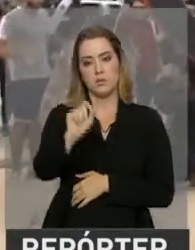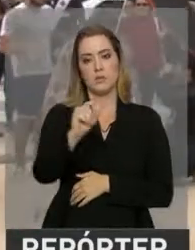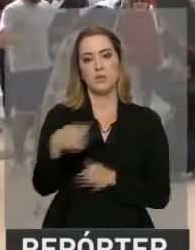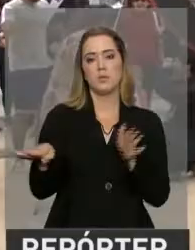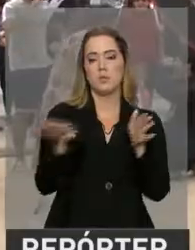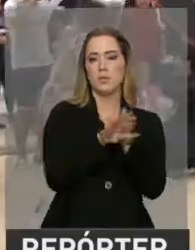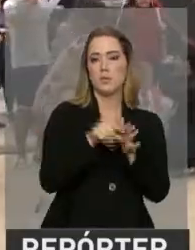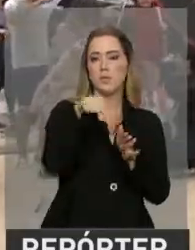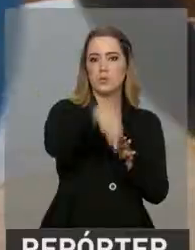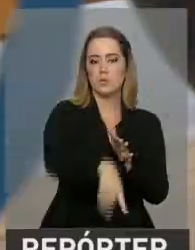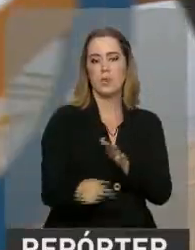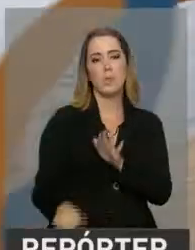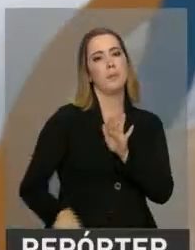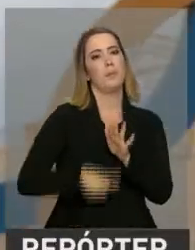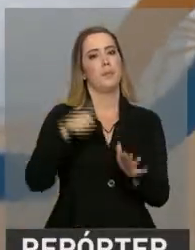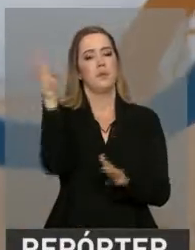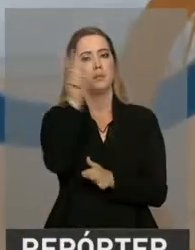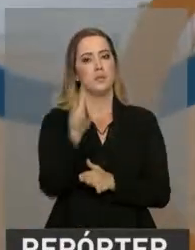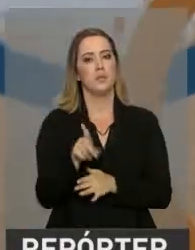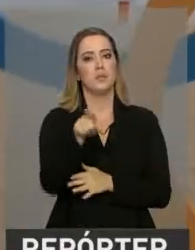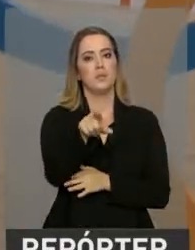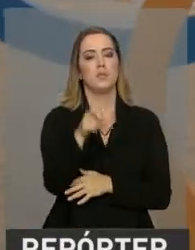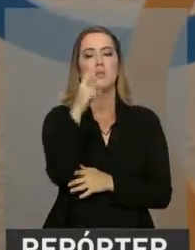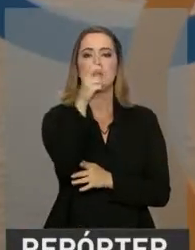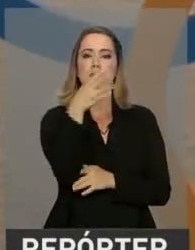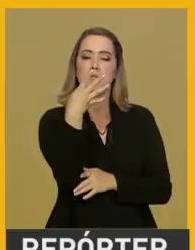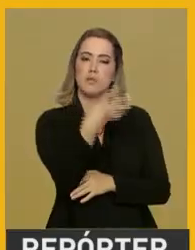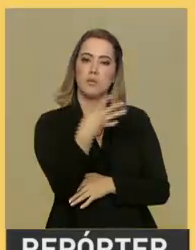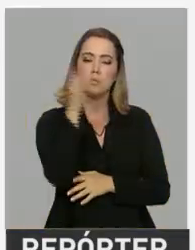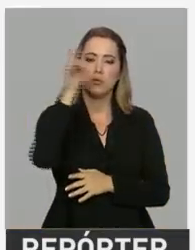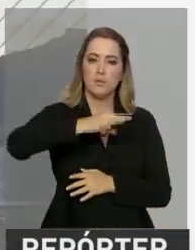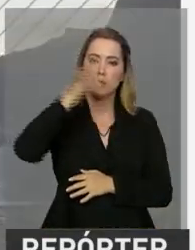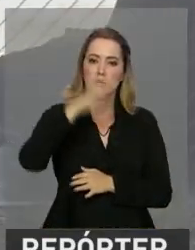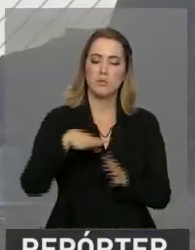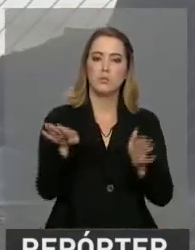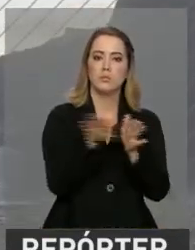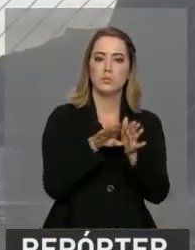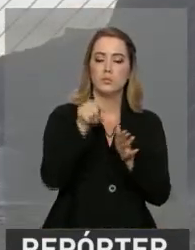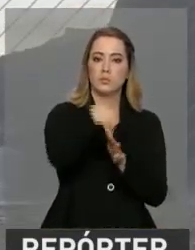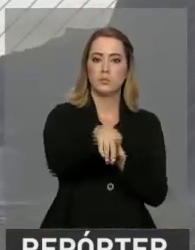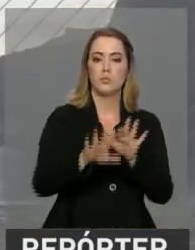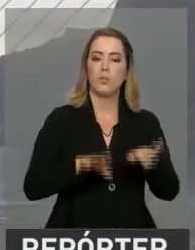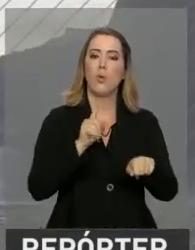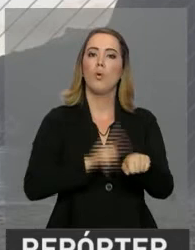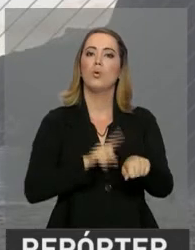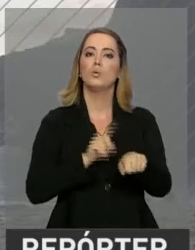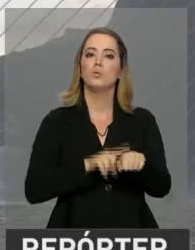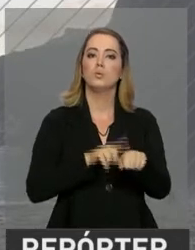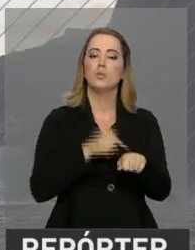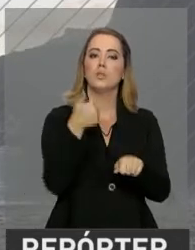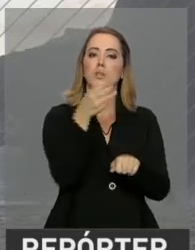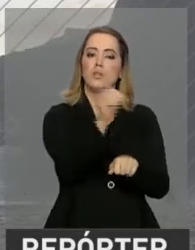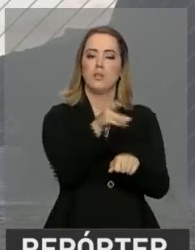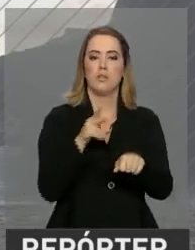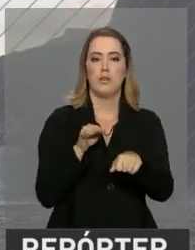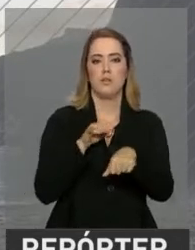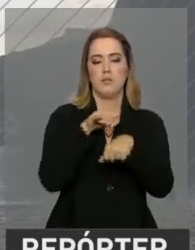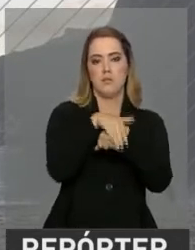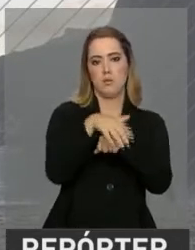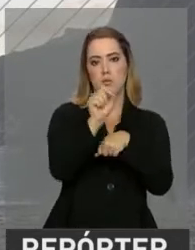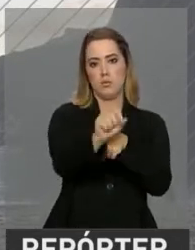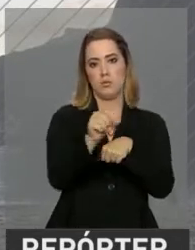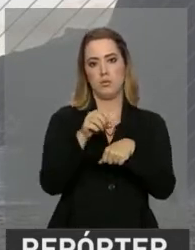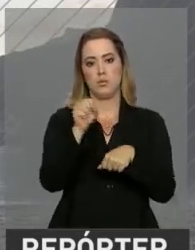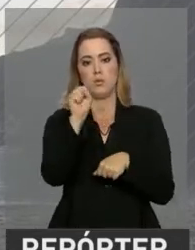paralimpíada foi o motivo da viagem para 54% o tempo médio de permanência na cidade é de 10 noites e o gasto superior